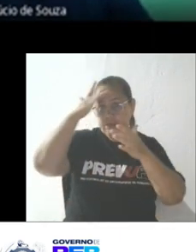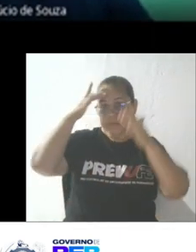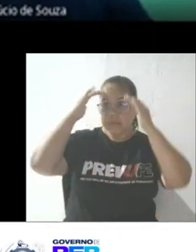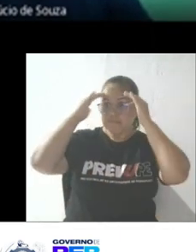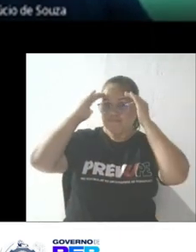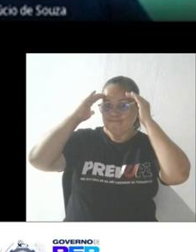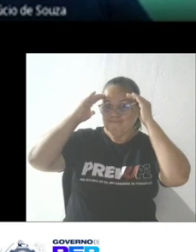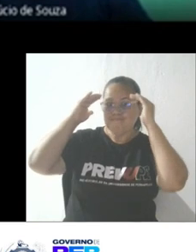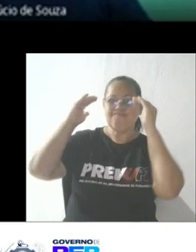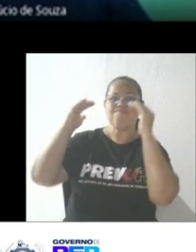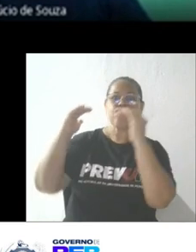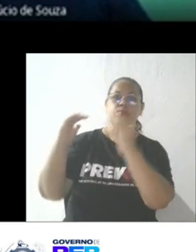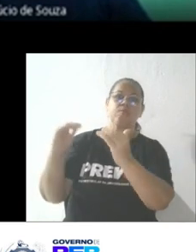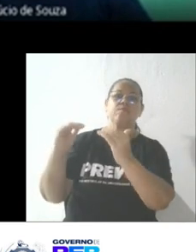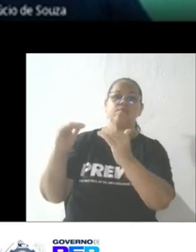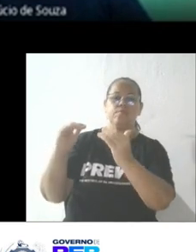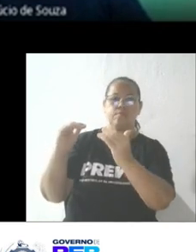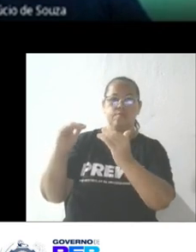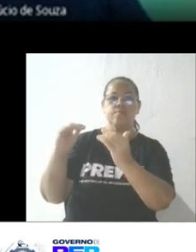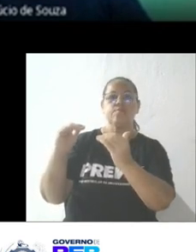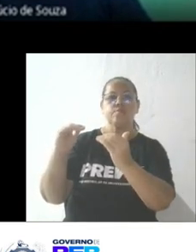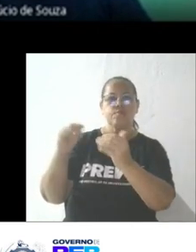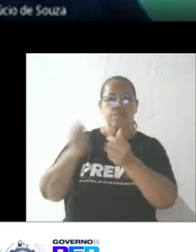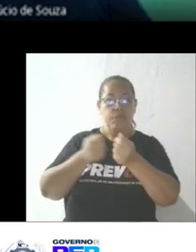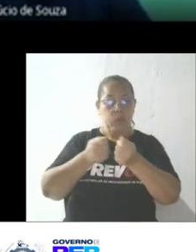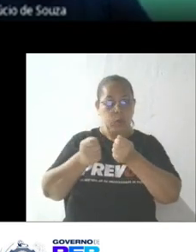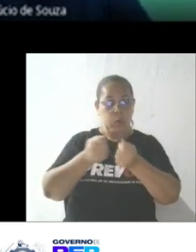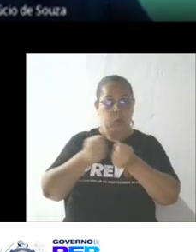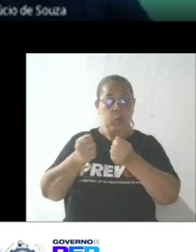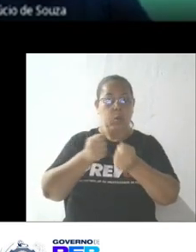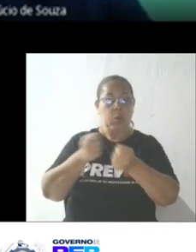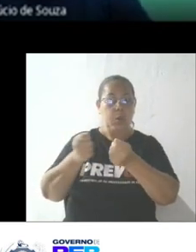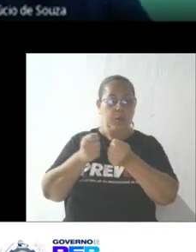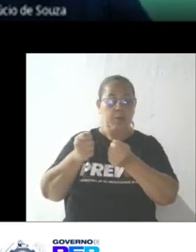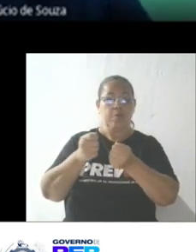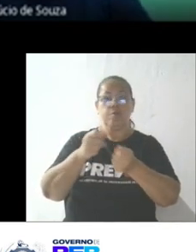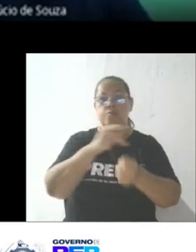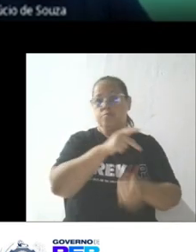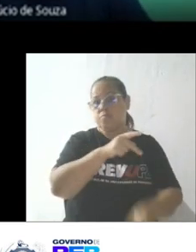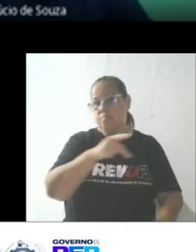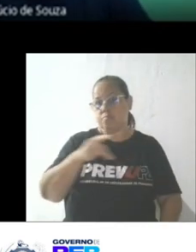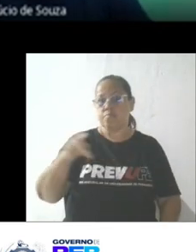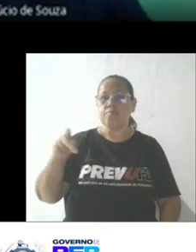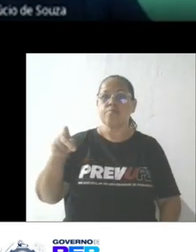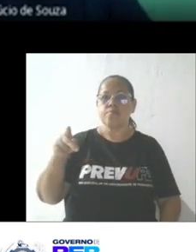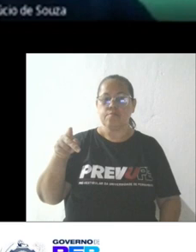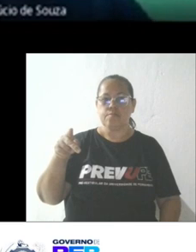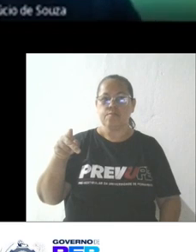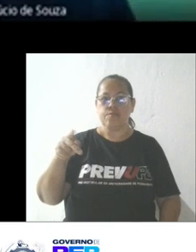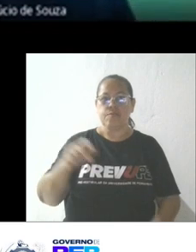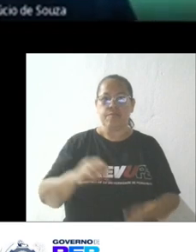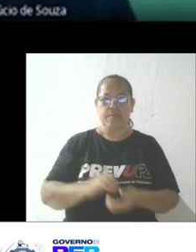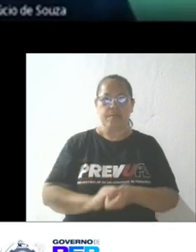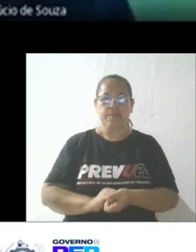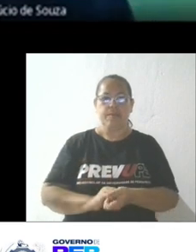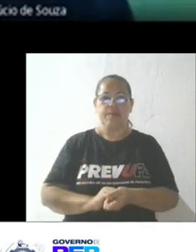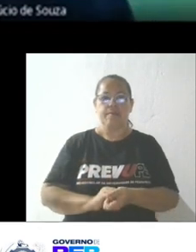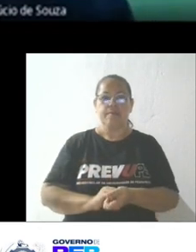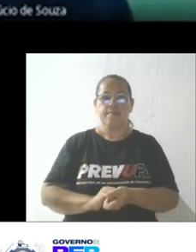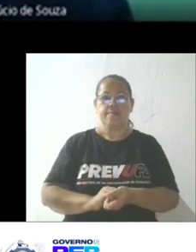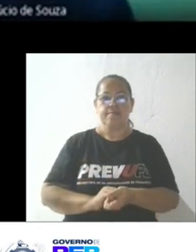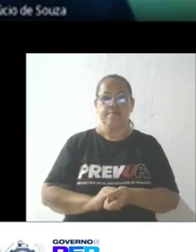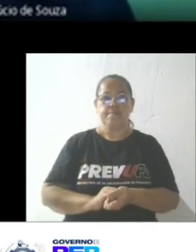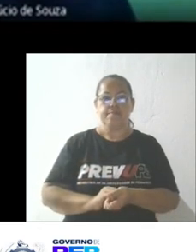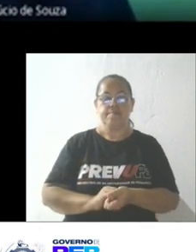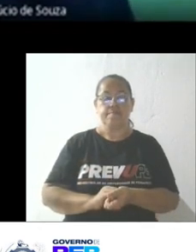ao controle do governante do governo do representante do Estado onde as